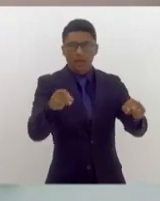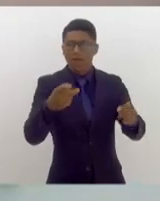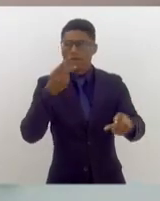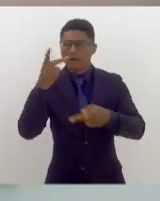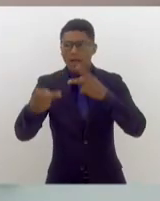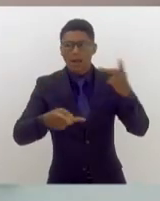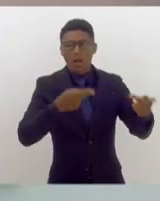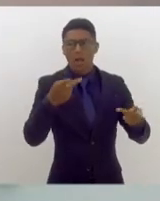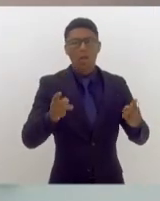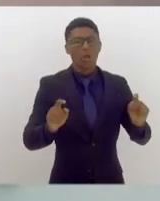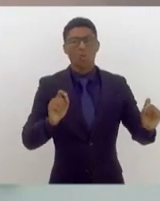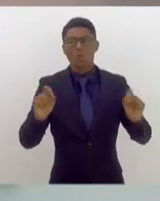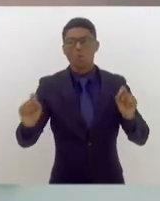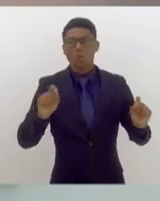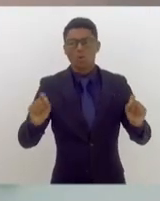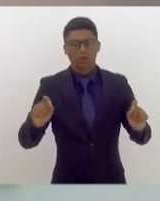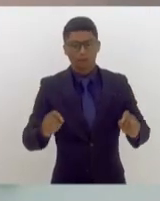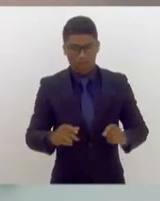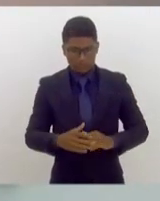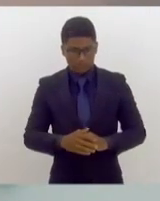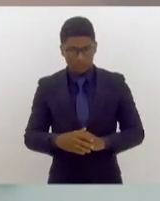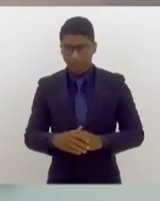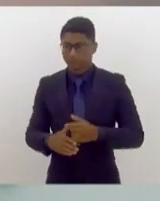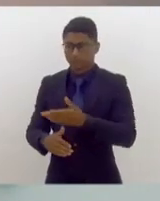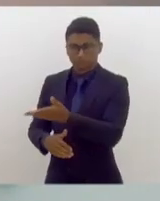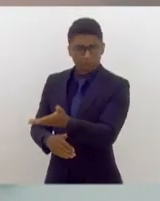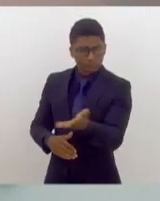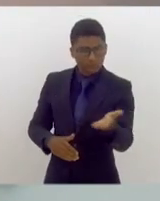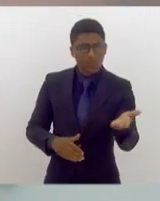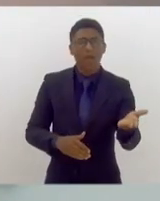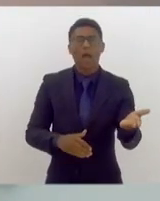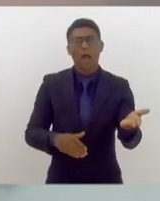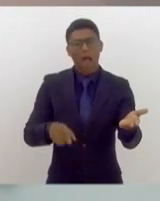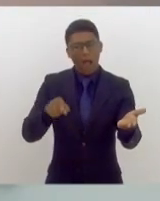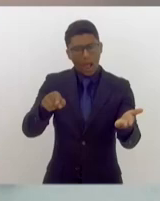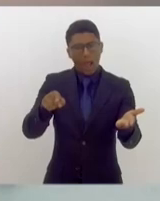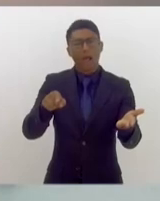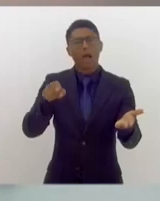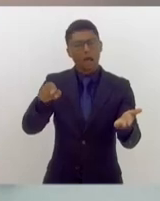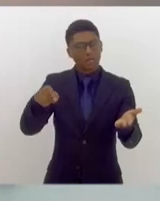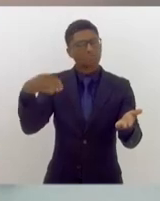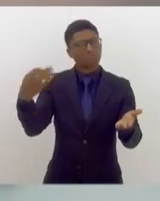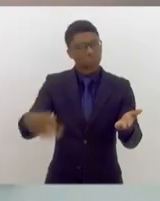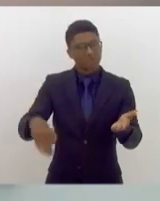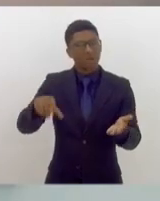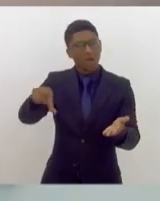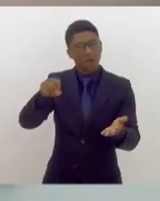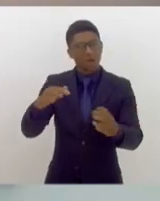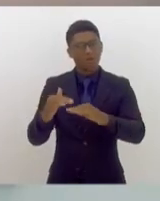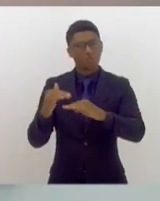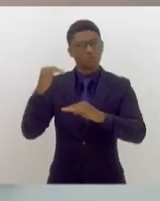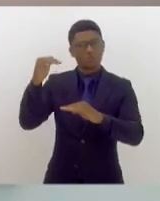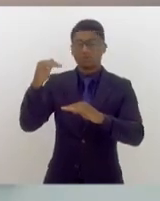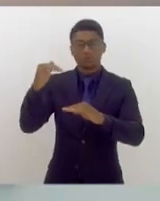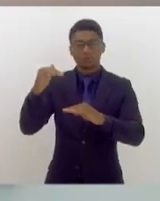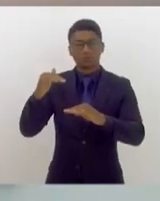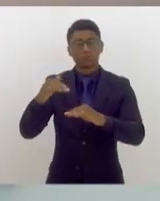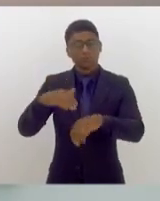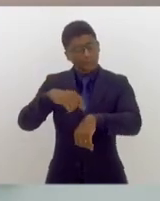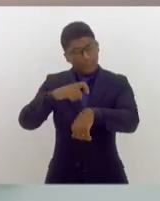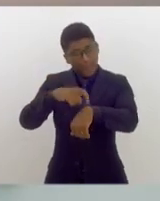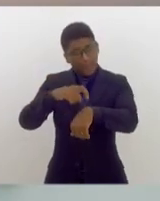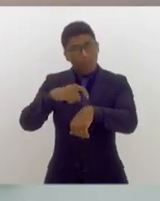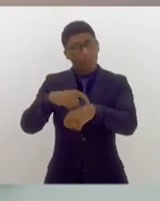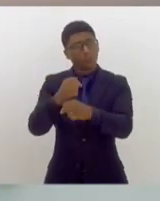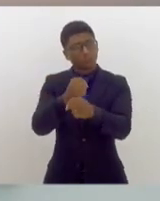da promoção por merecimento por uma promoção por tempo de serviço. Porque a meritocracia acaba tendo